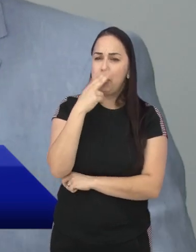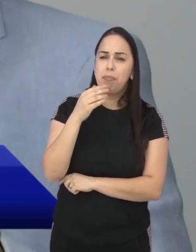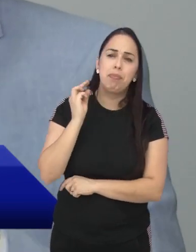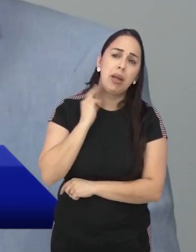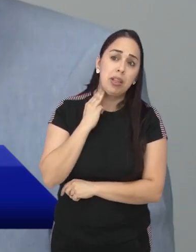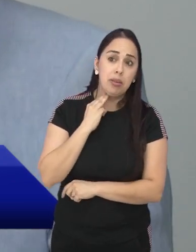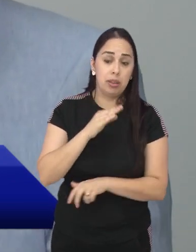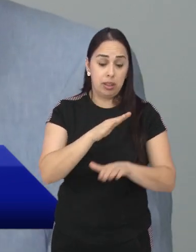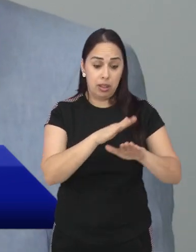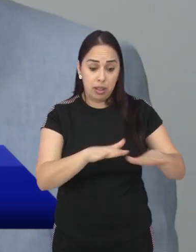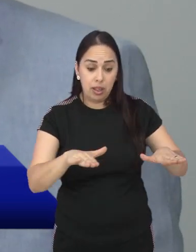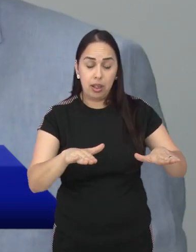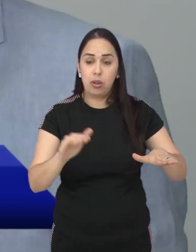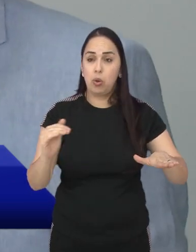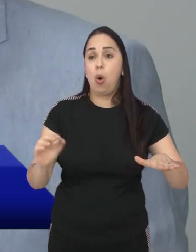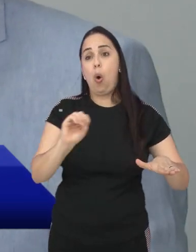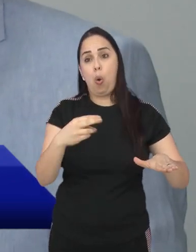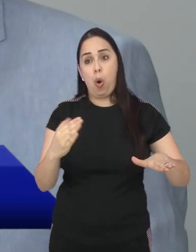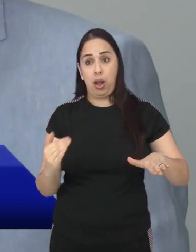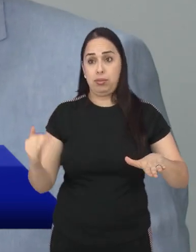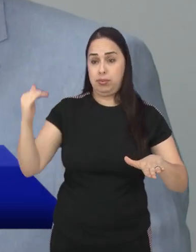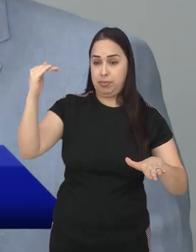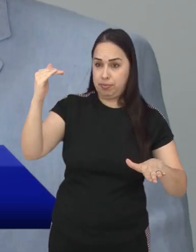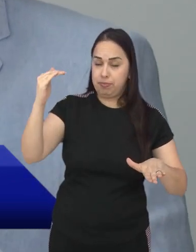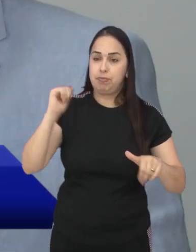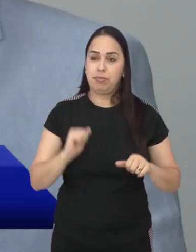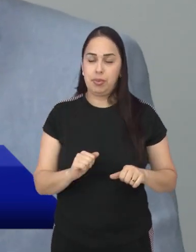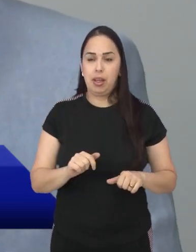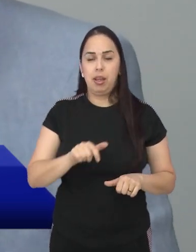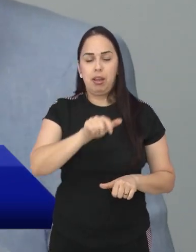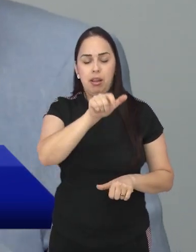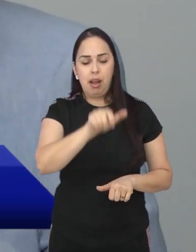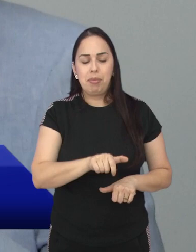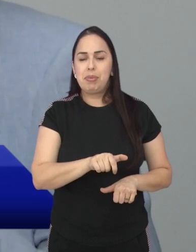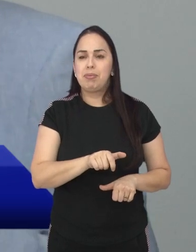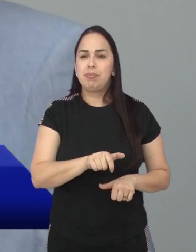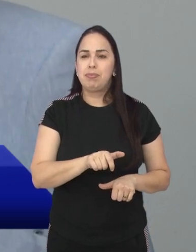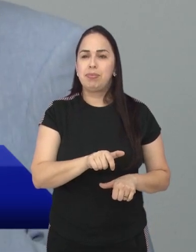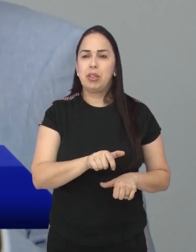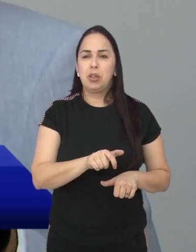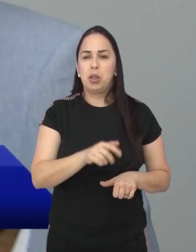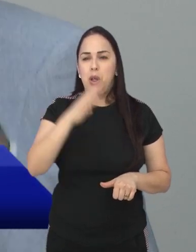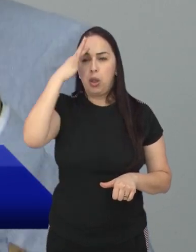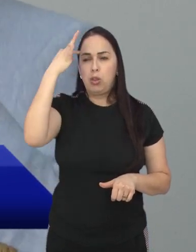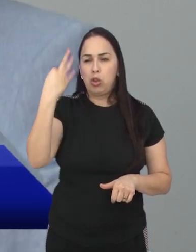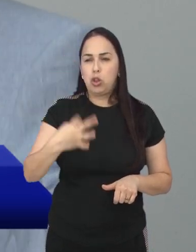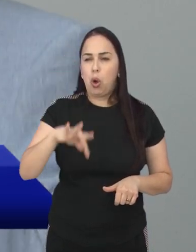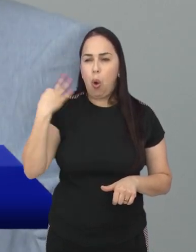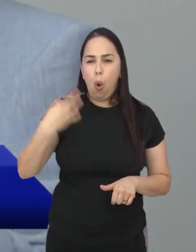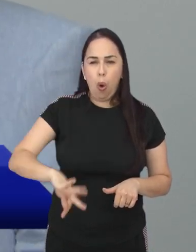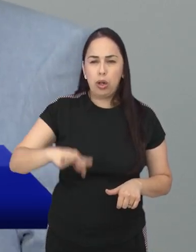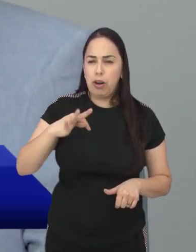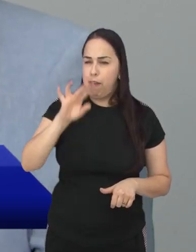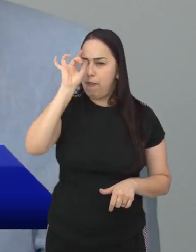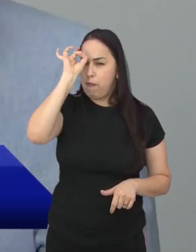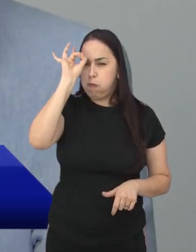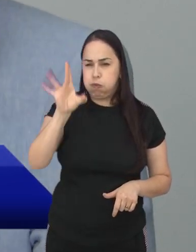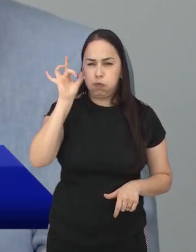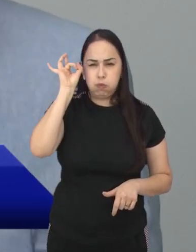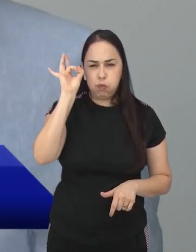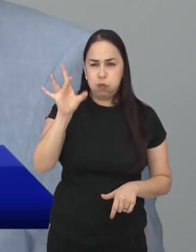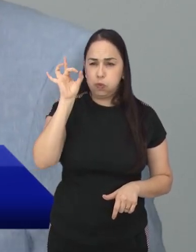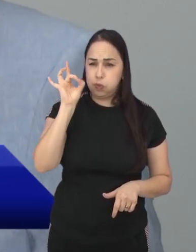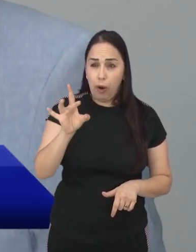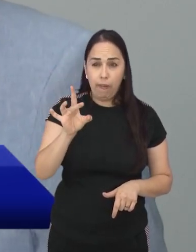meningite tanto em crianças quanto em adultos geralmente a pessoa desenvolve uma dor de cabeça intensa